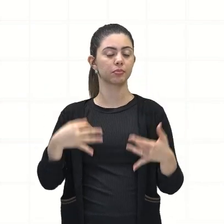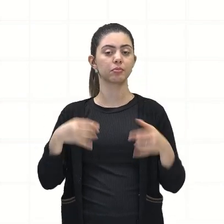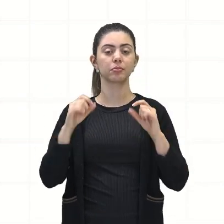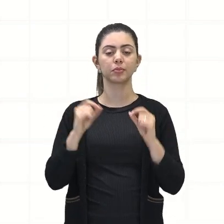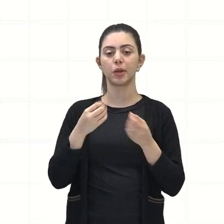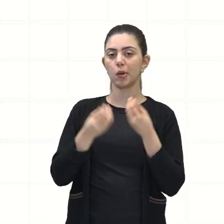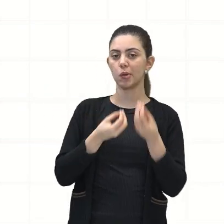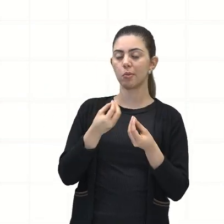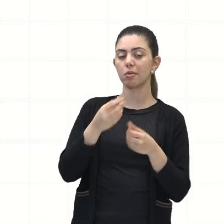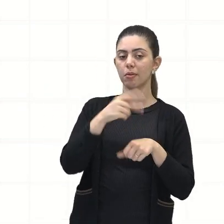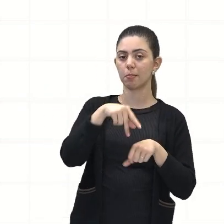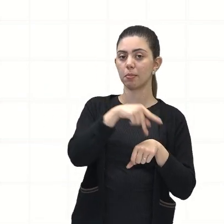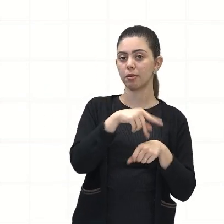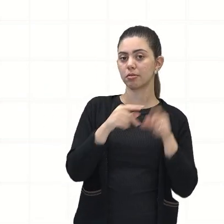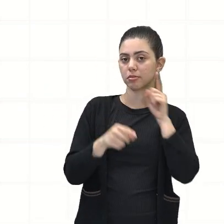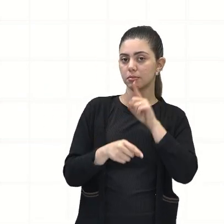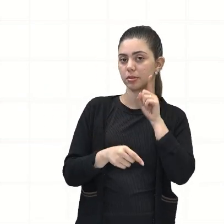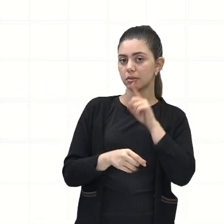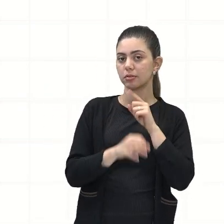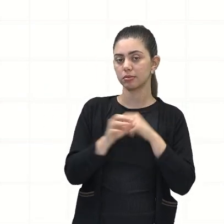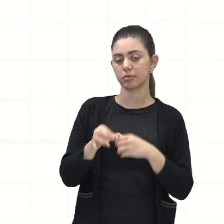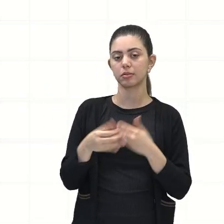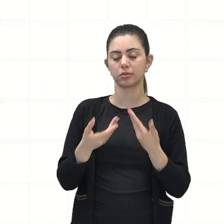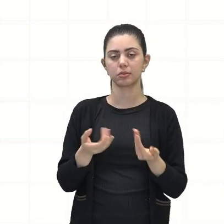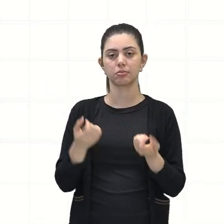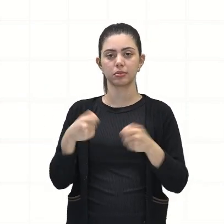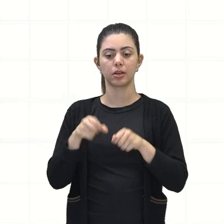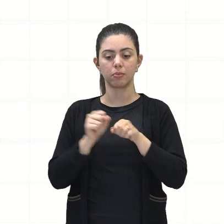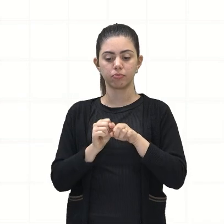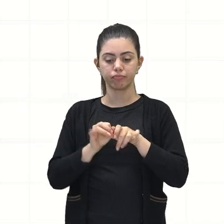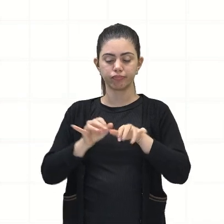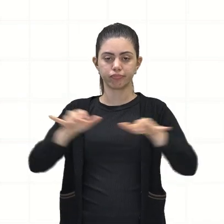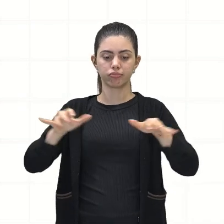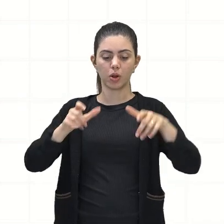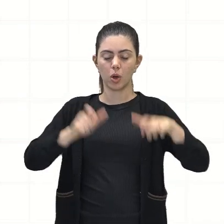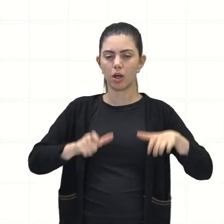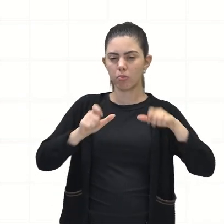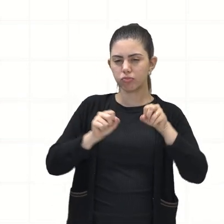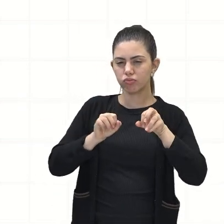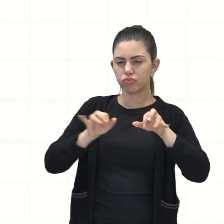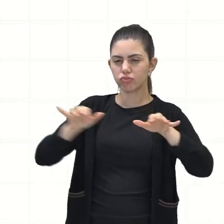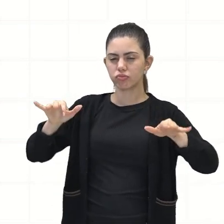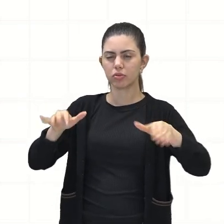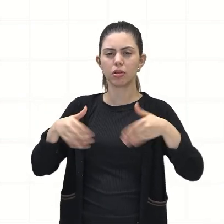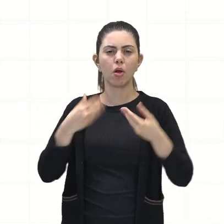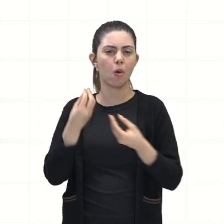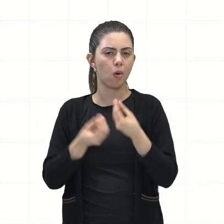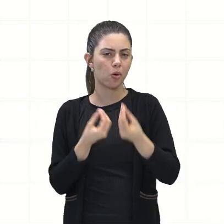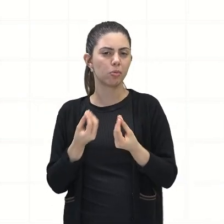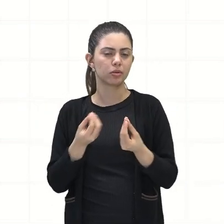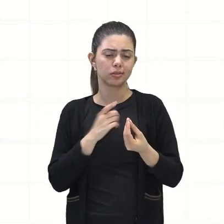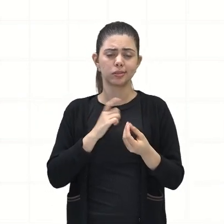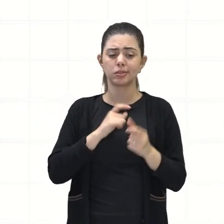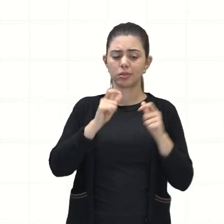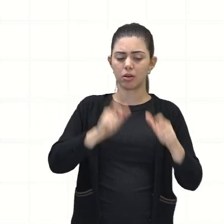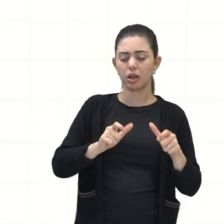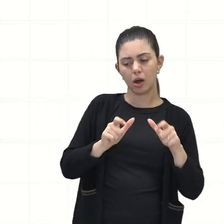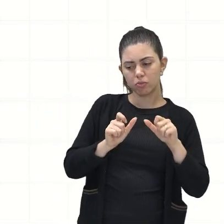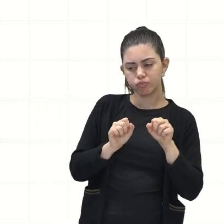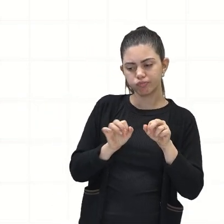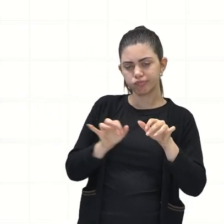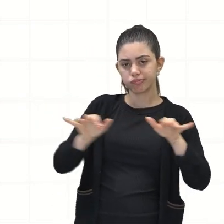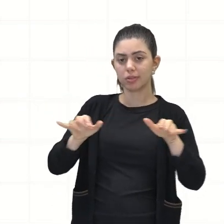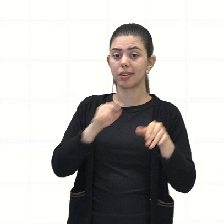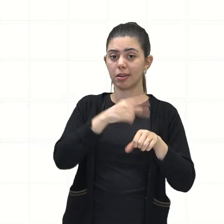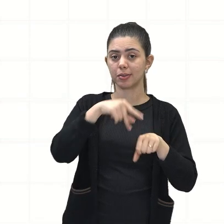americano, justamente um contexto de expansão territorial. E essa expansão territorial, né, dos